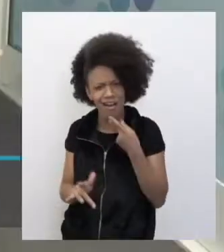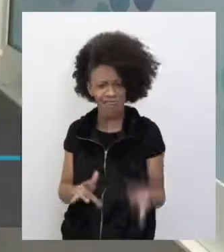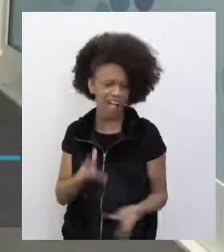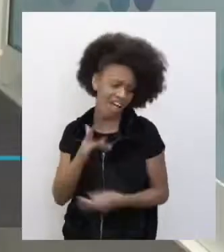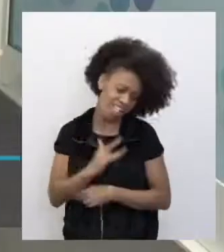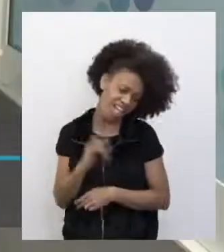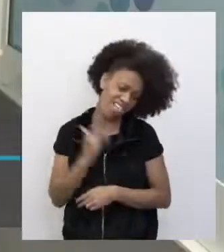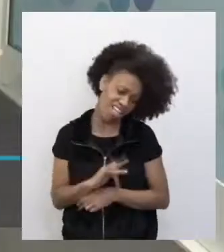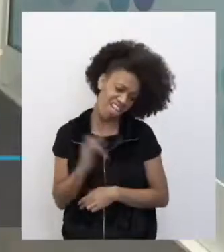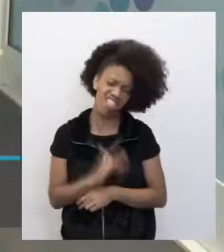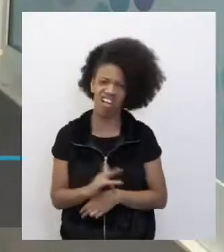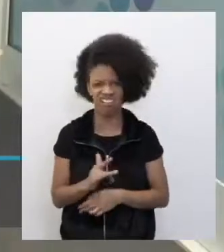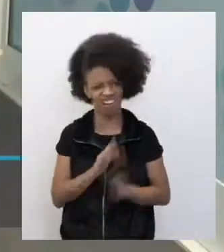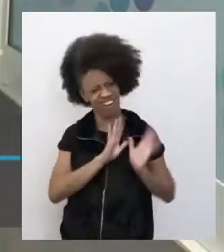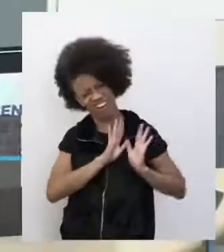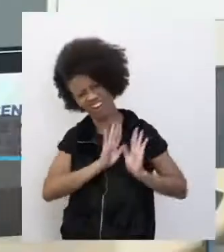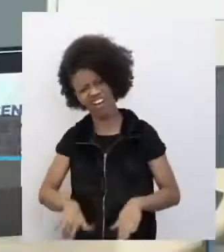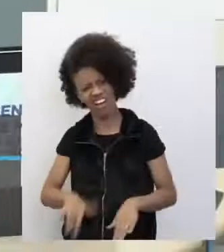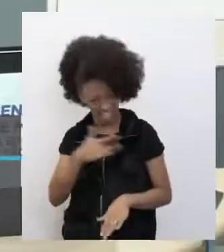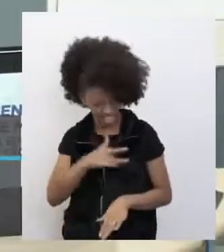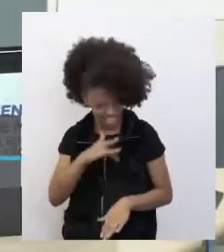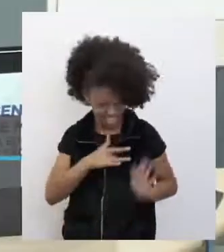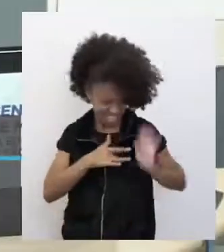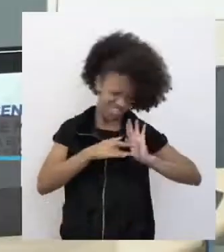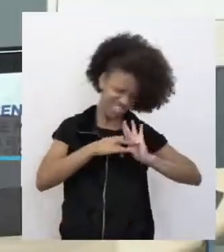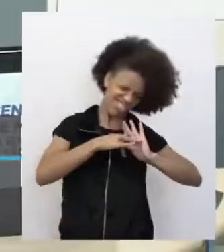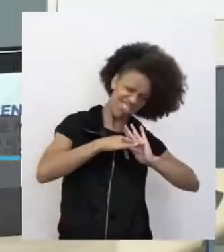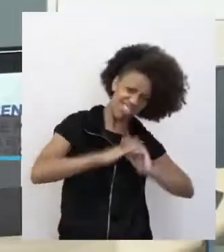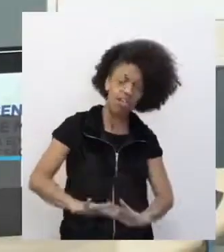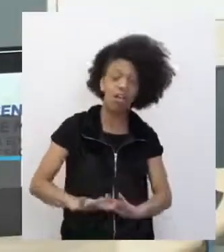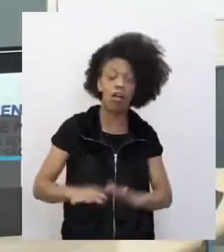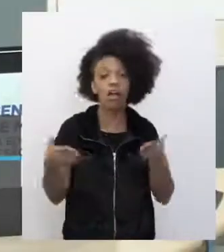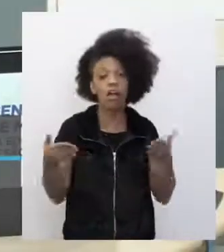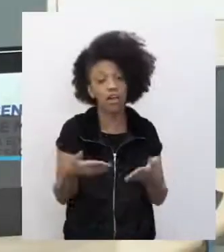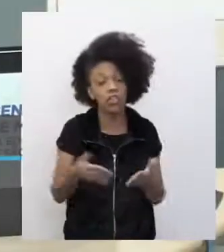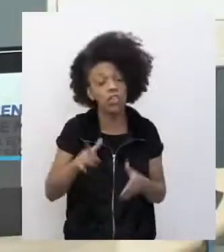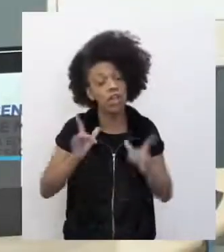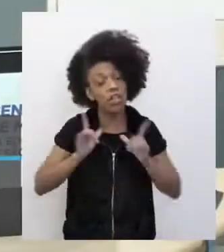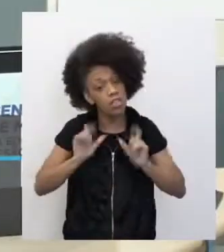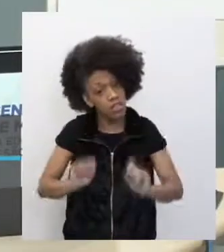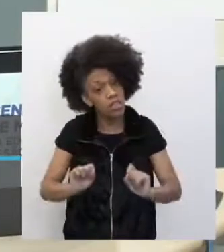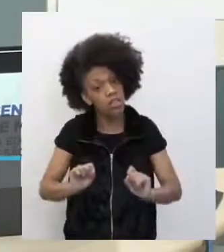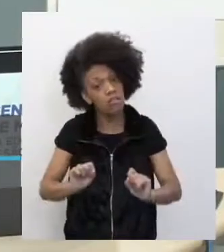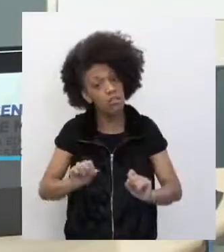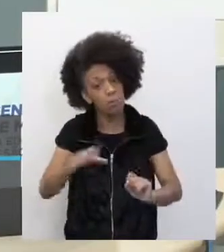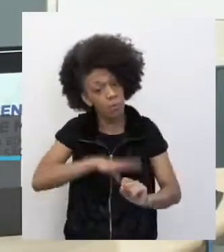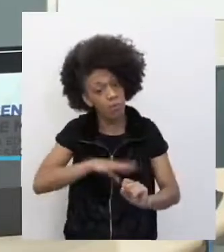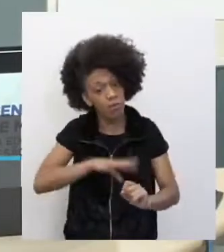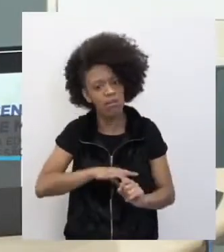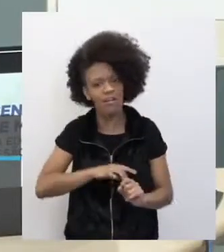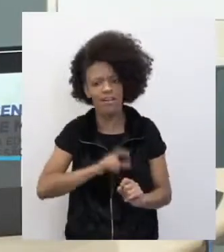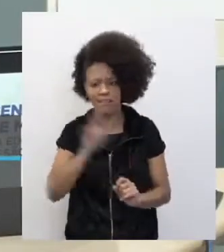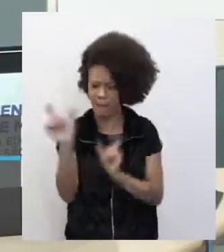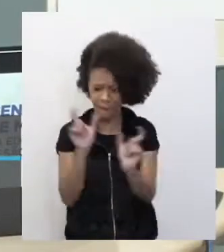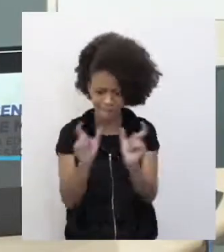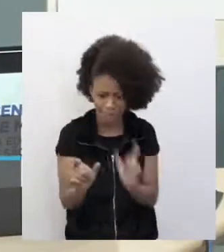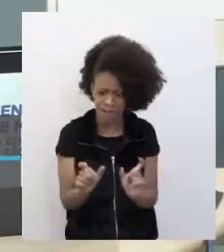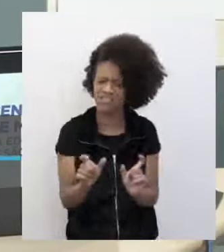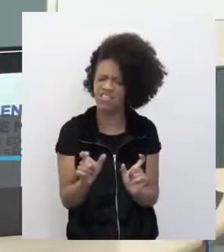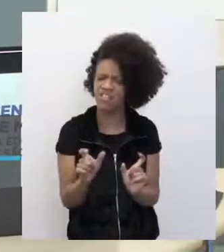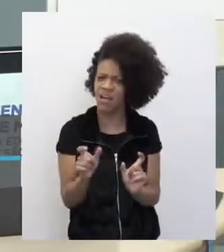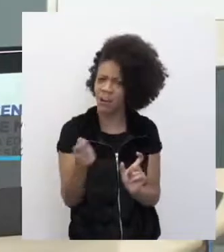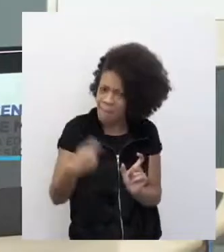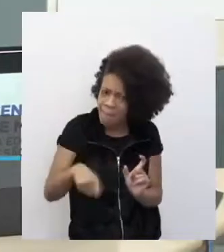as pessoas precisam de estímulo, né, Mônica? E nós aqui na matéria de língua portuguesa, a gente tem que falar para eles determinadas palavras, vamos